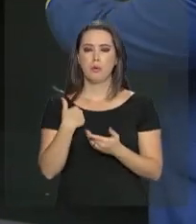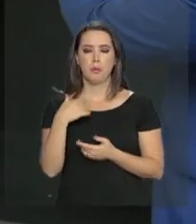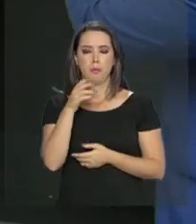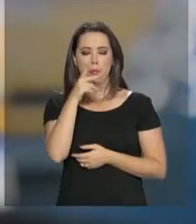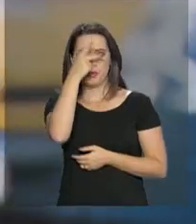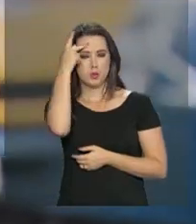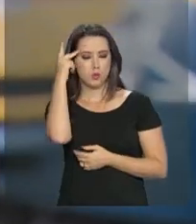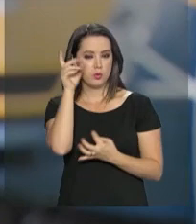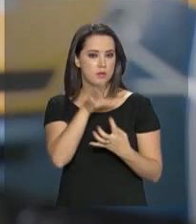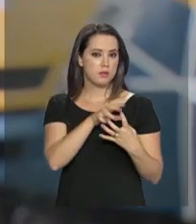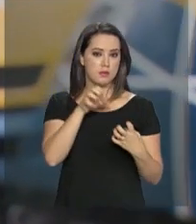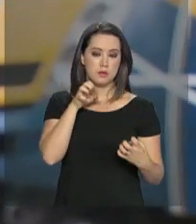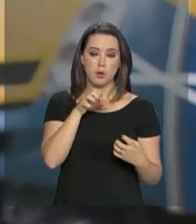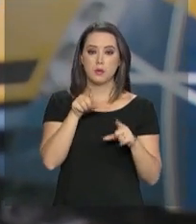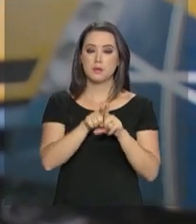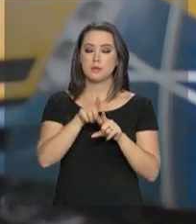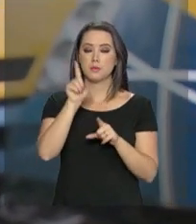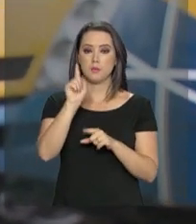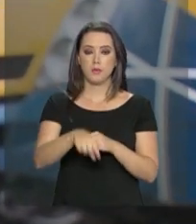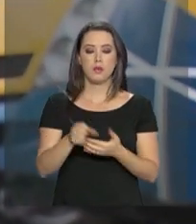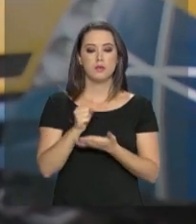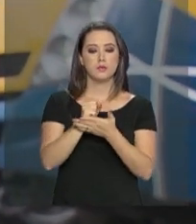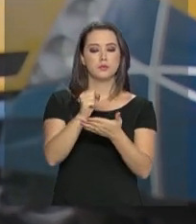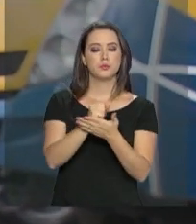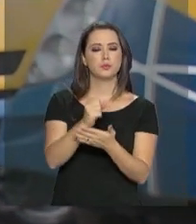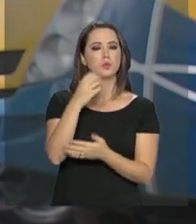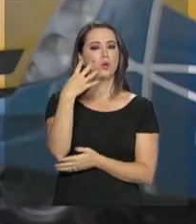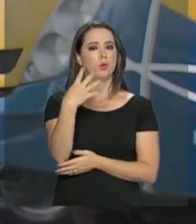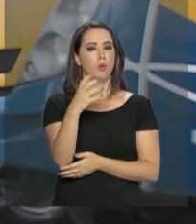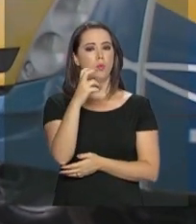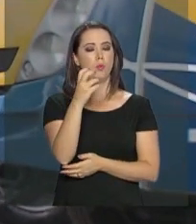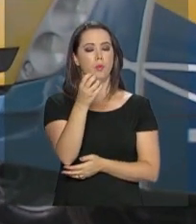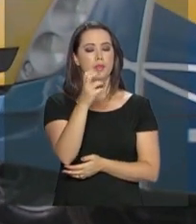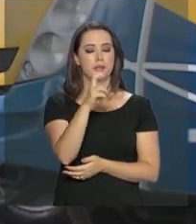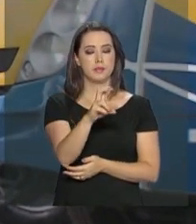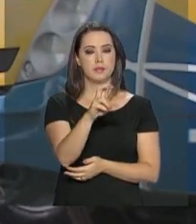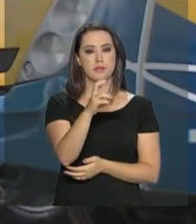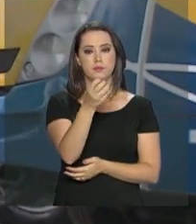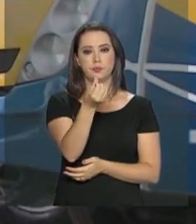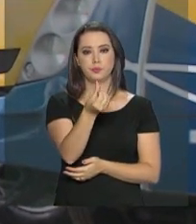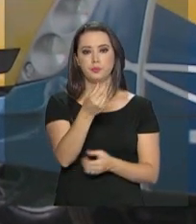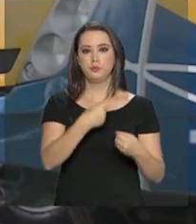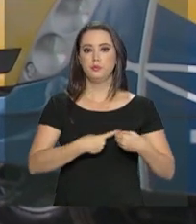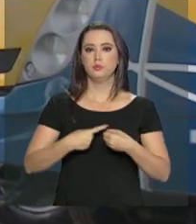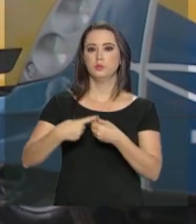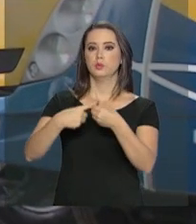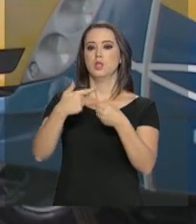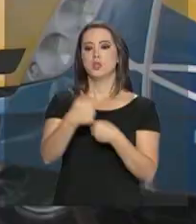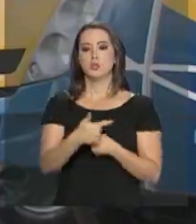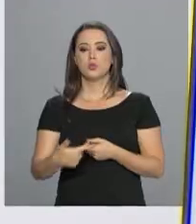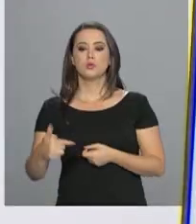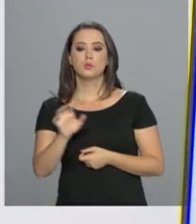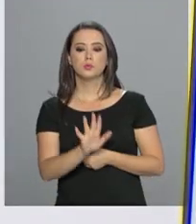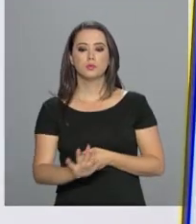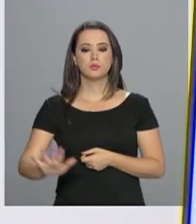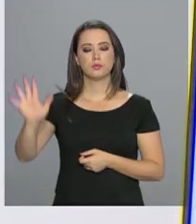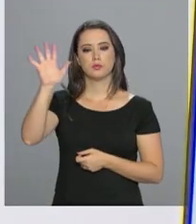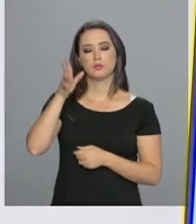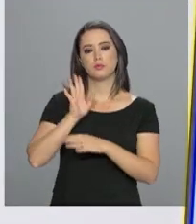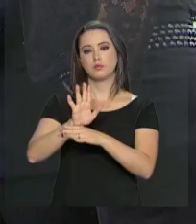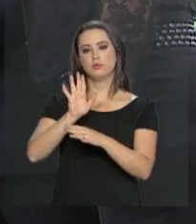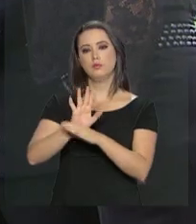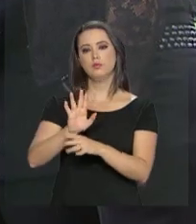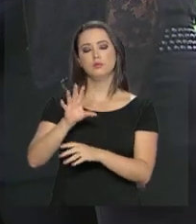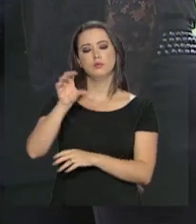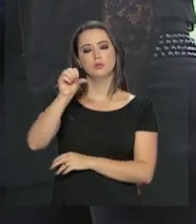idosos eles foram doados para 456 municípios de 22 estados do país beneficiando